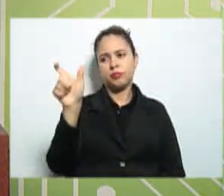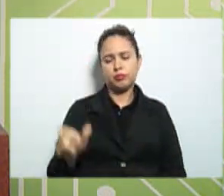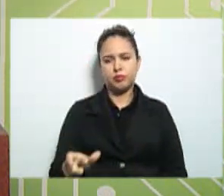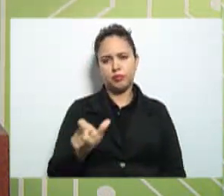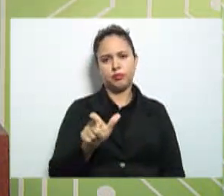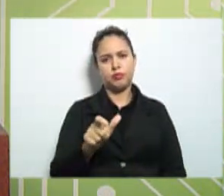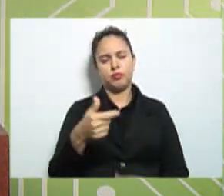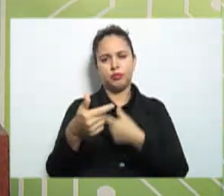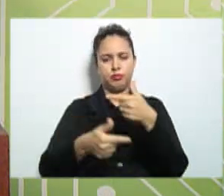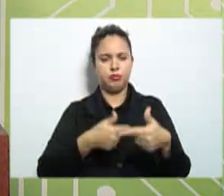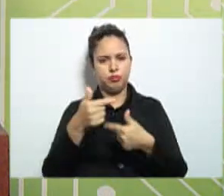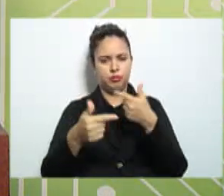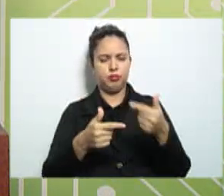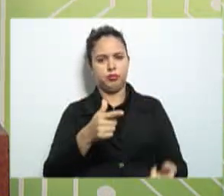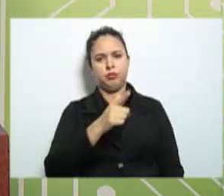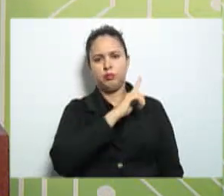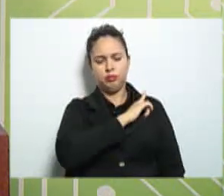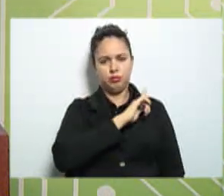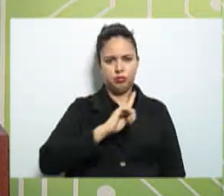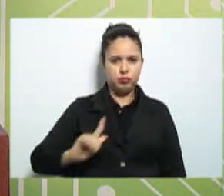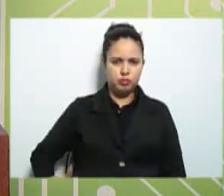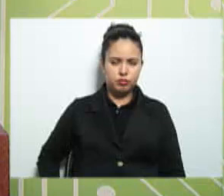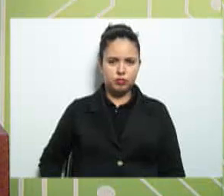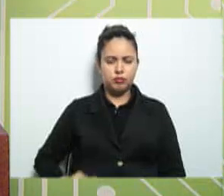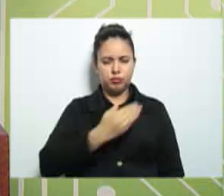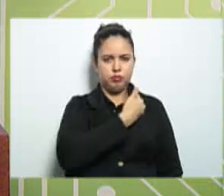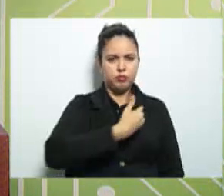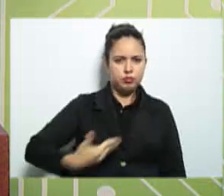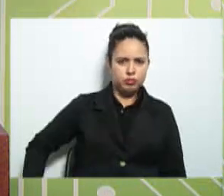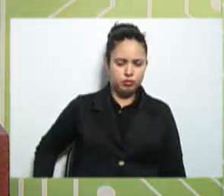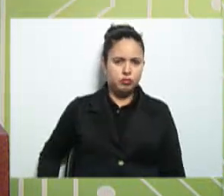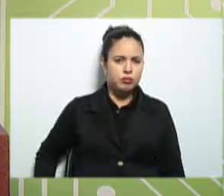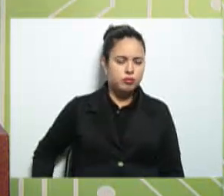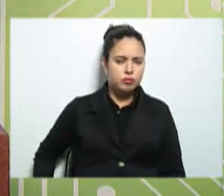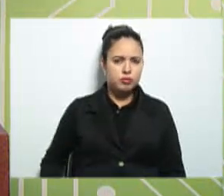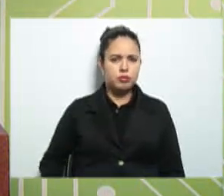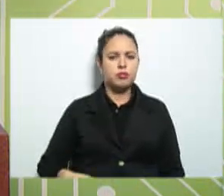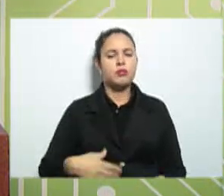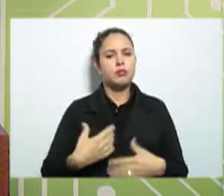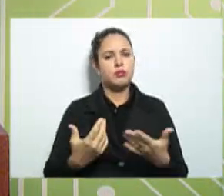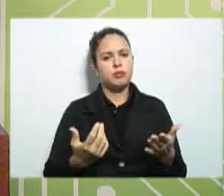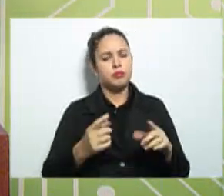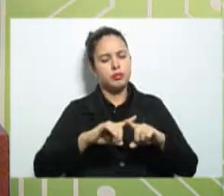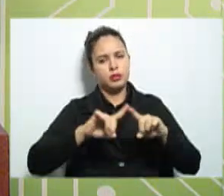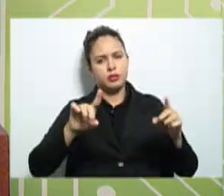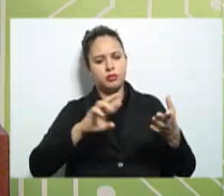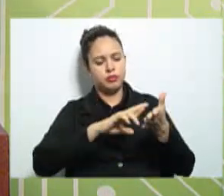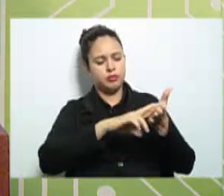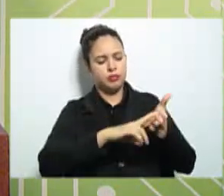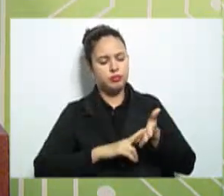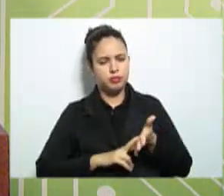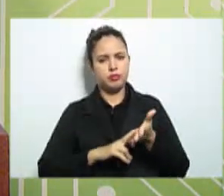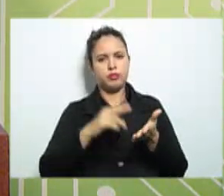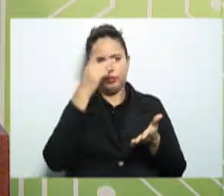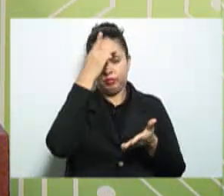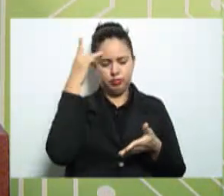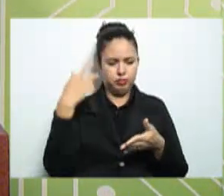dele, mas em nome do cargo que ele ocupa. O requerimento não. Qualquer pessoa pode fazer um